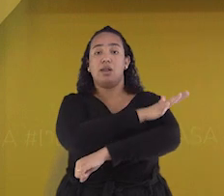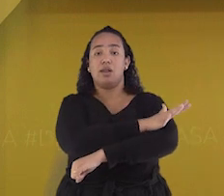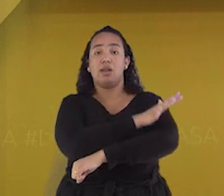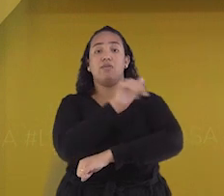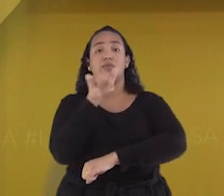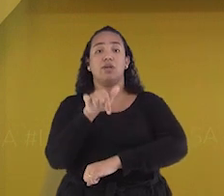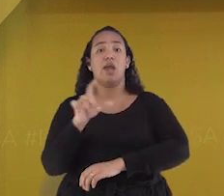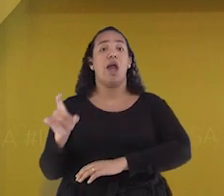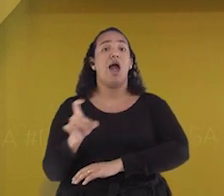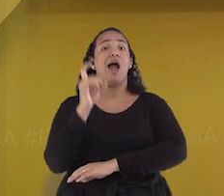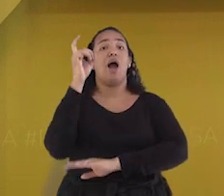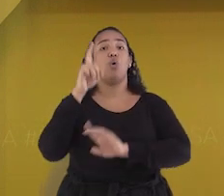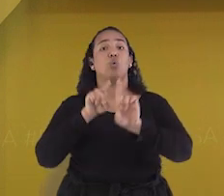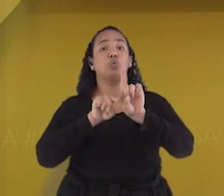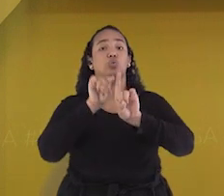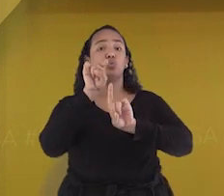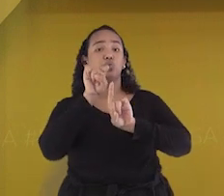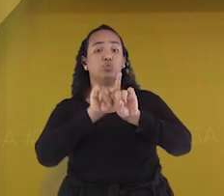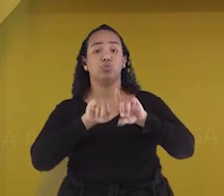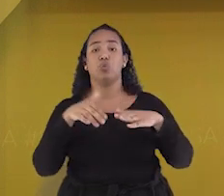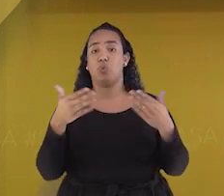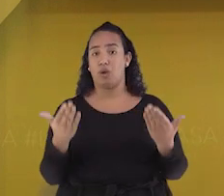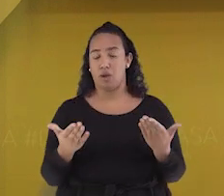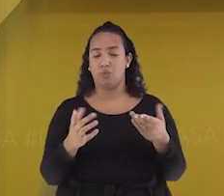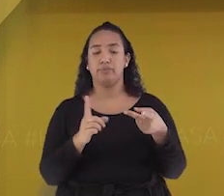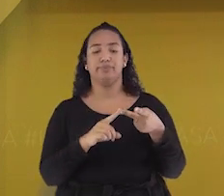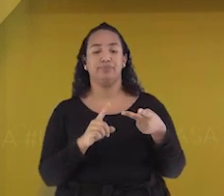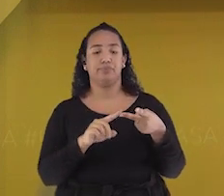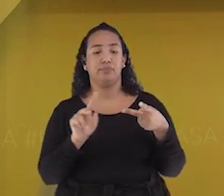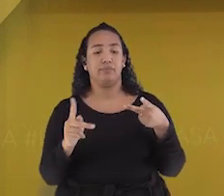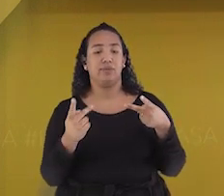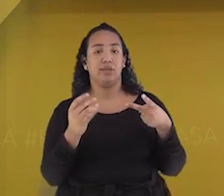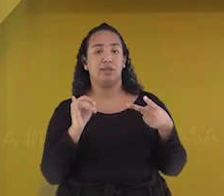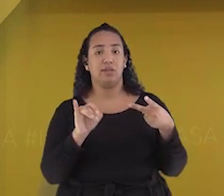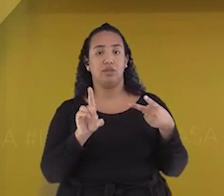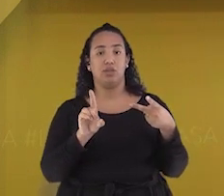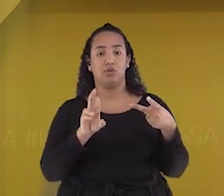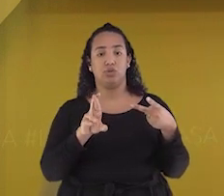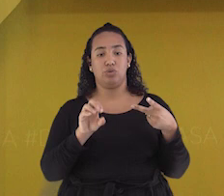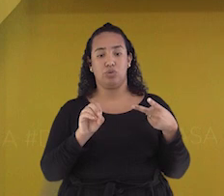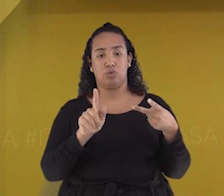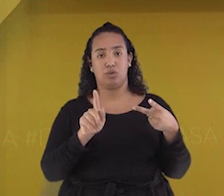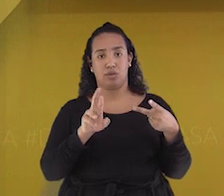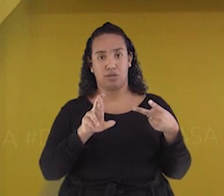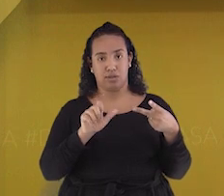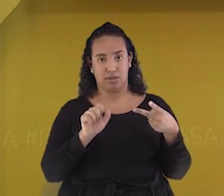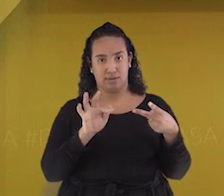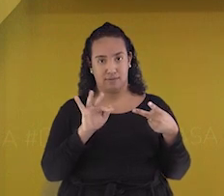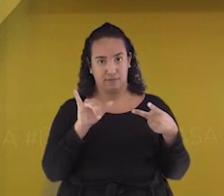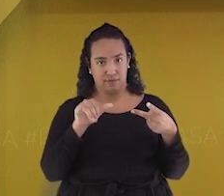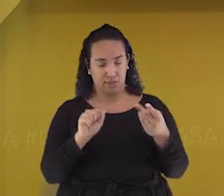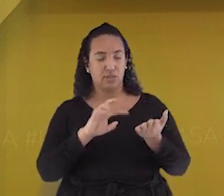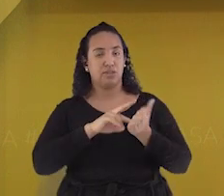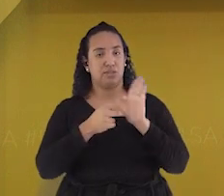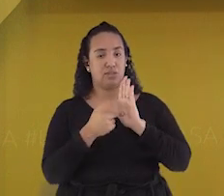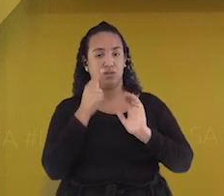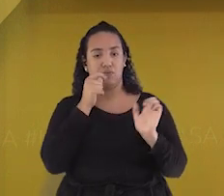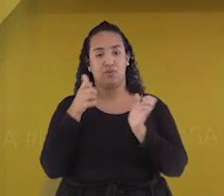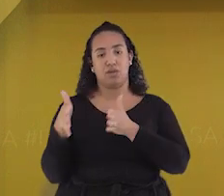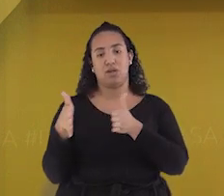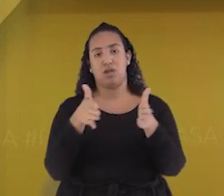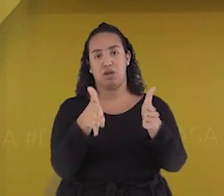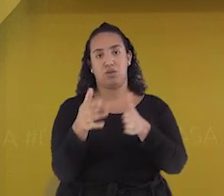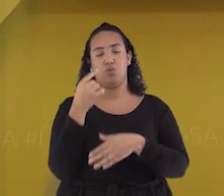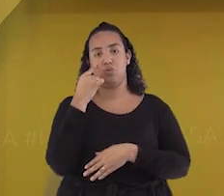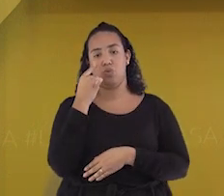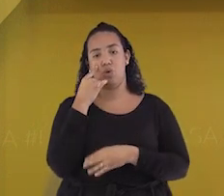nós já falamos, e a hidrografia, que é representada pelos rios presentes na região, que são